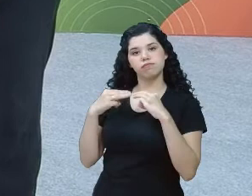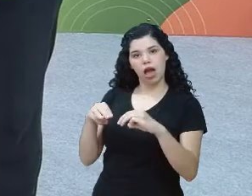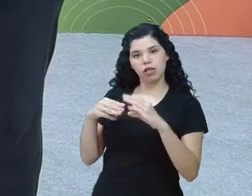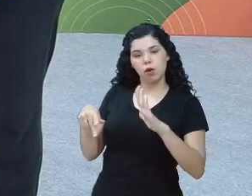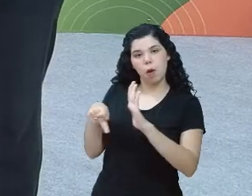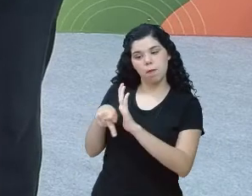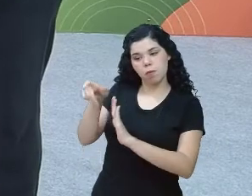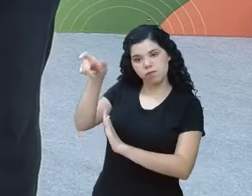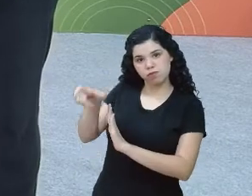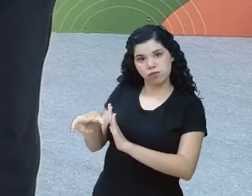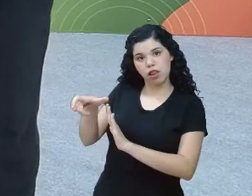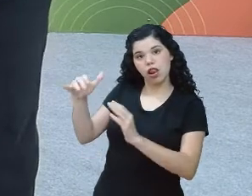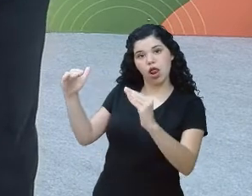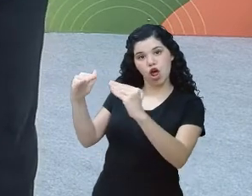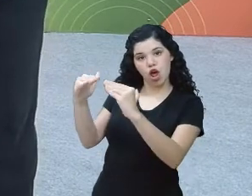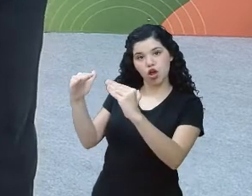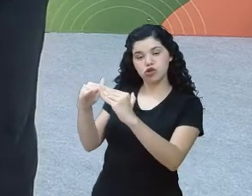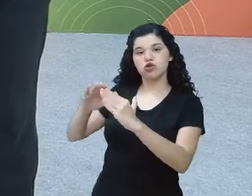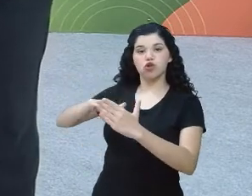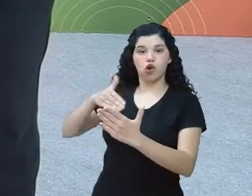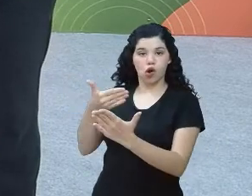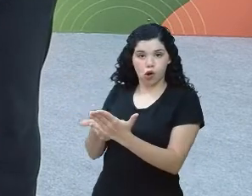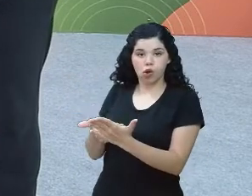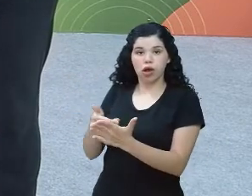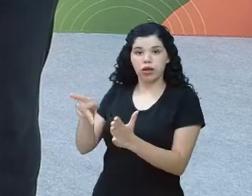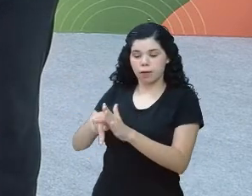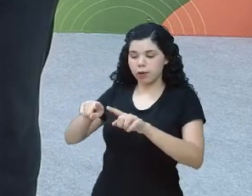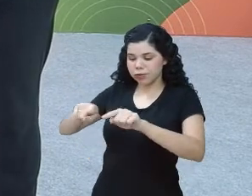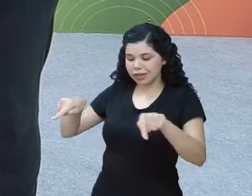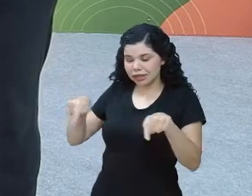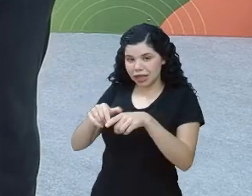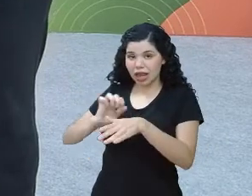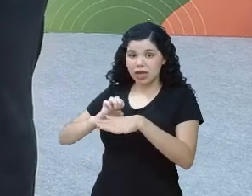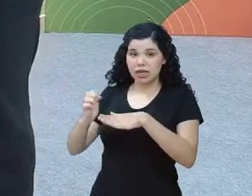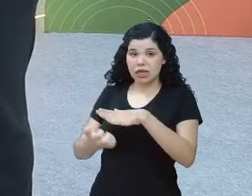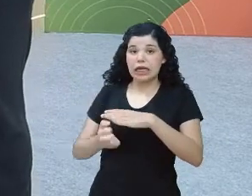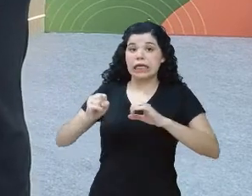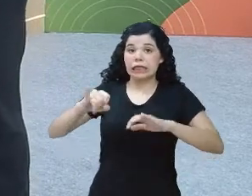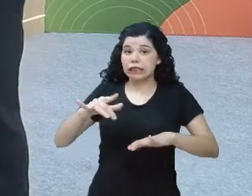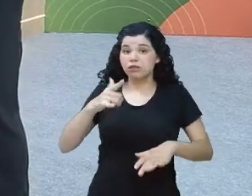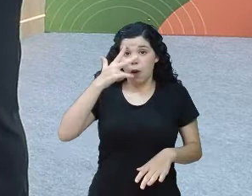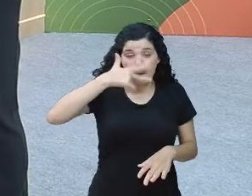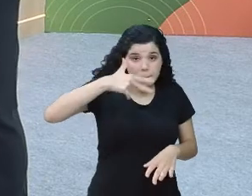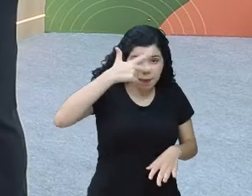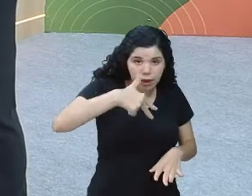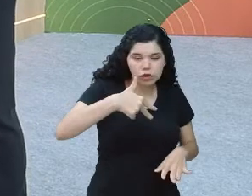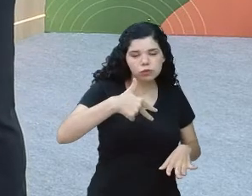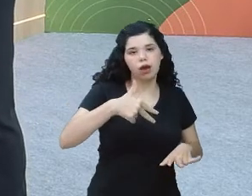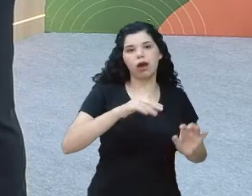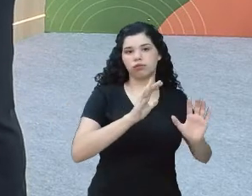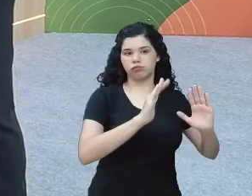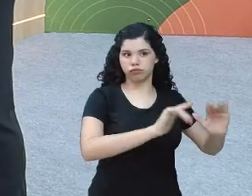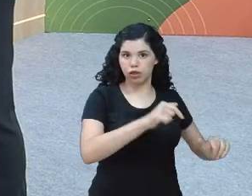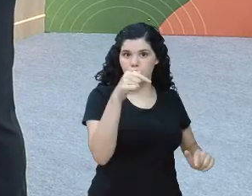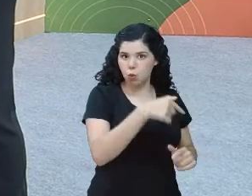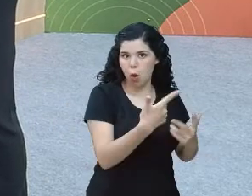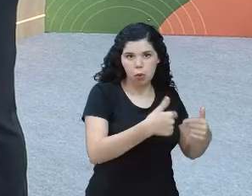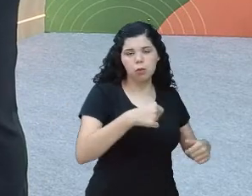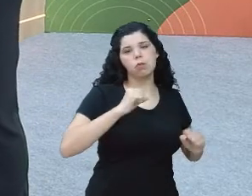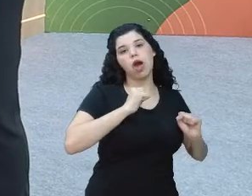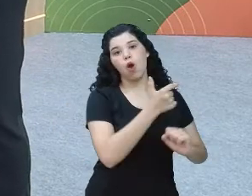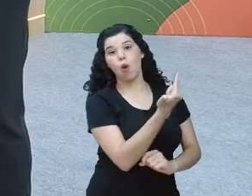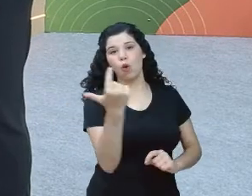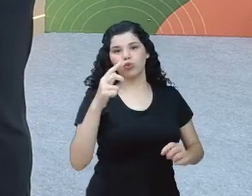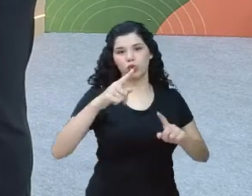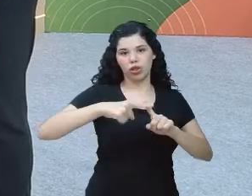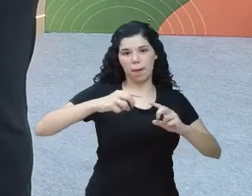B, que é a matrícula dele da sala de recursos. Se ele for da mesma escola, ele também vai ter direito a uma outra matrícula.